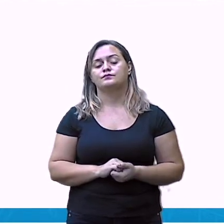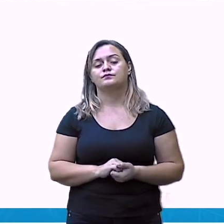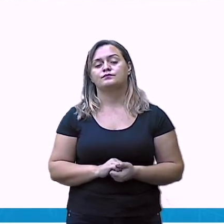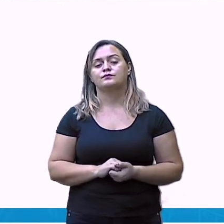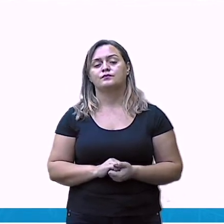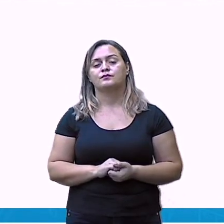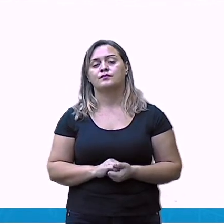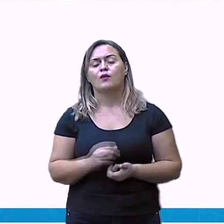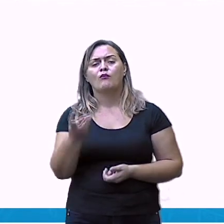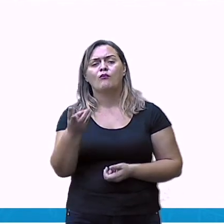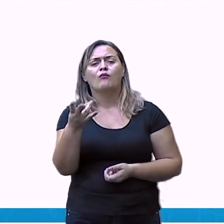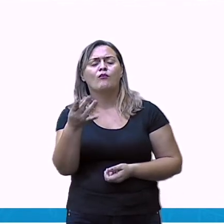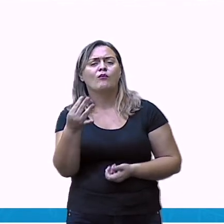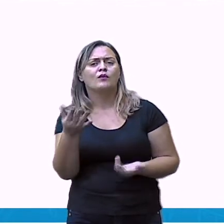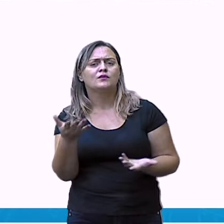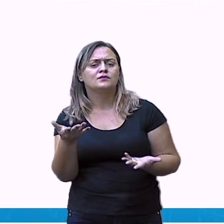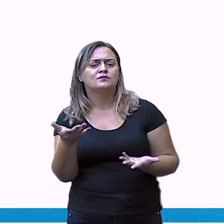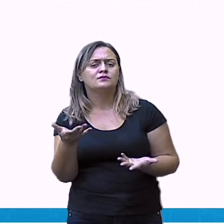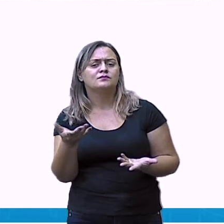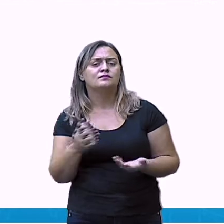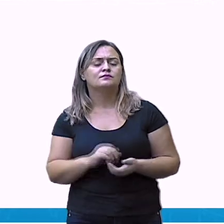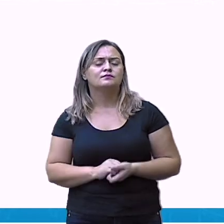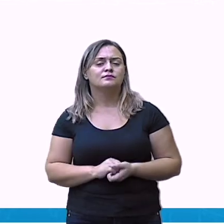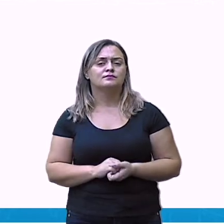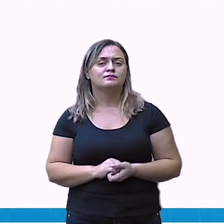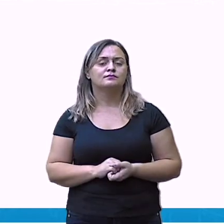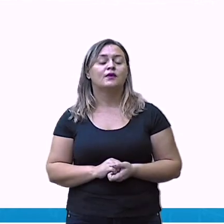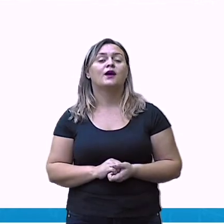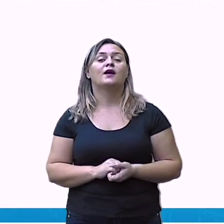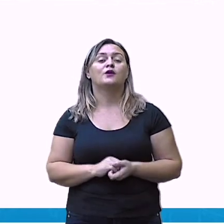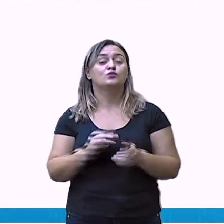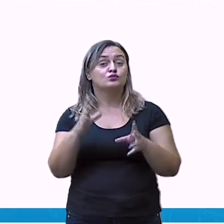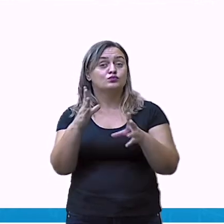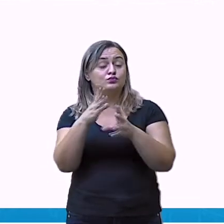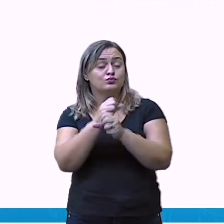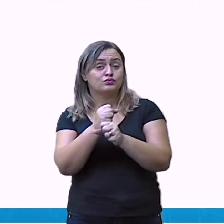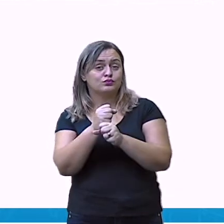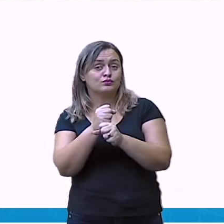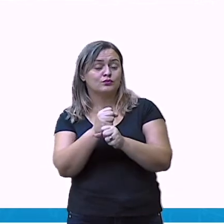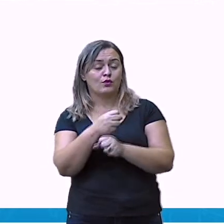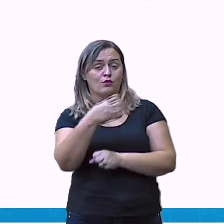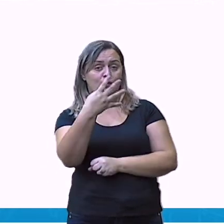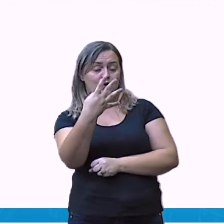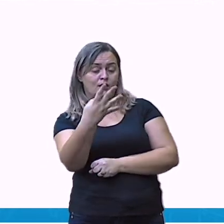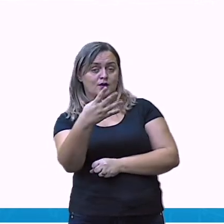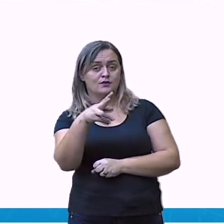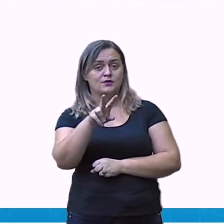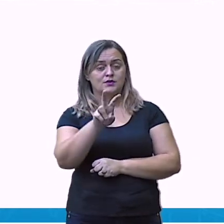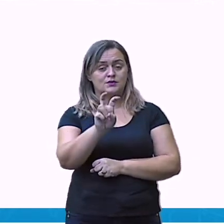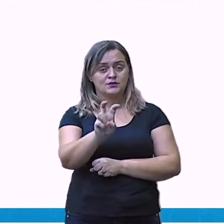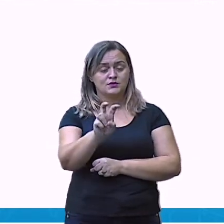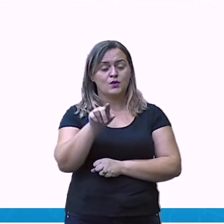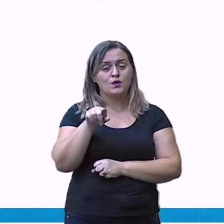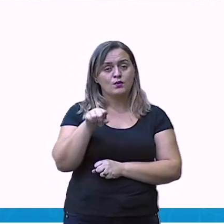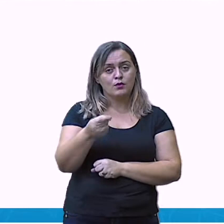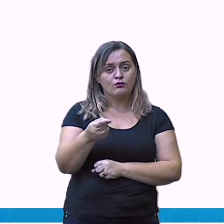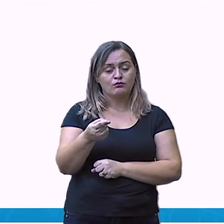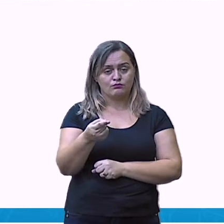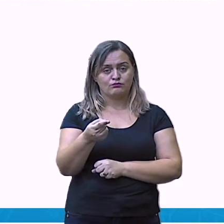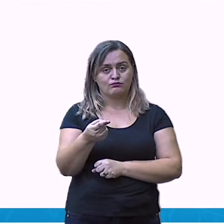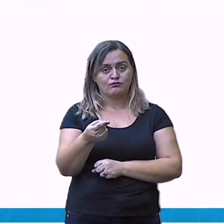5. 7 tira 3, eu terei 4. Então, qual vai ser a diferença? A diferença é